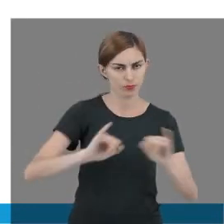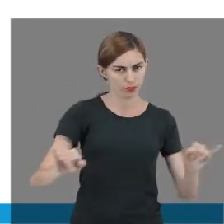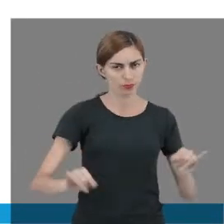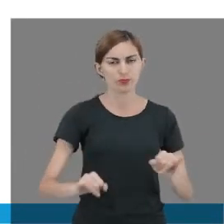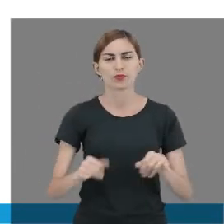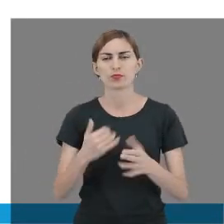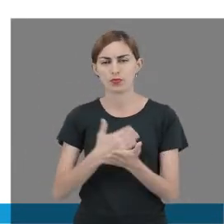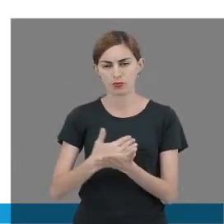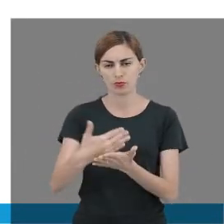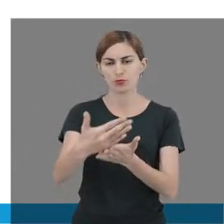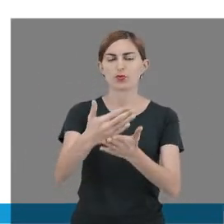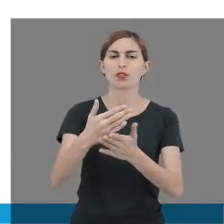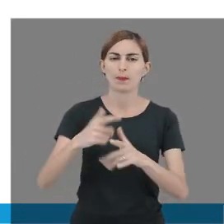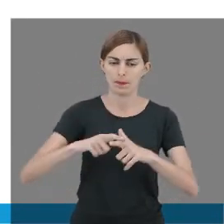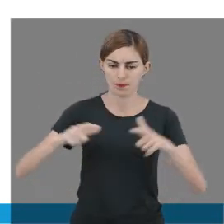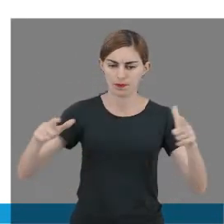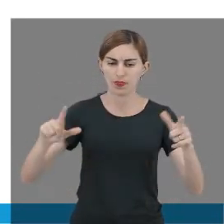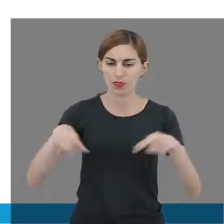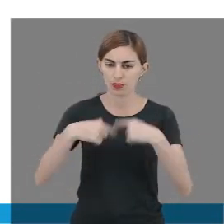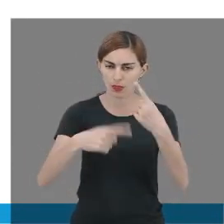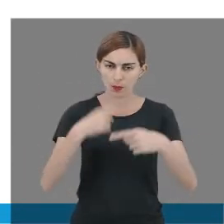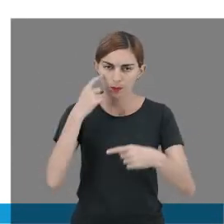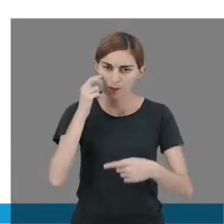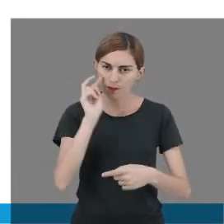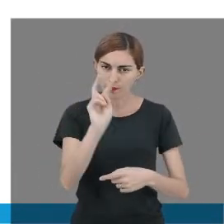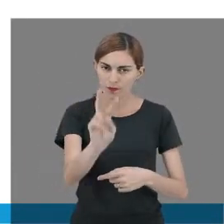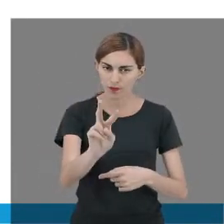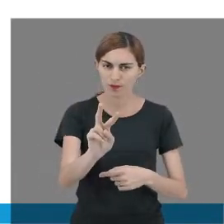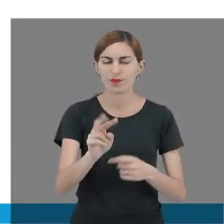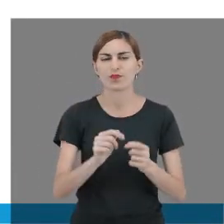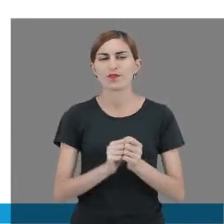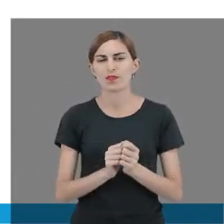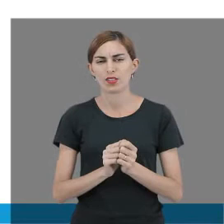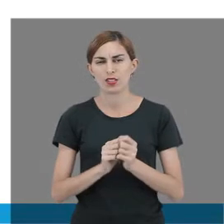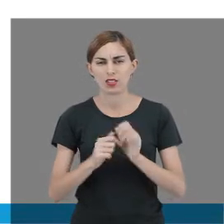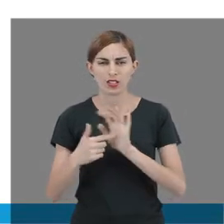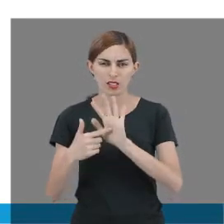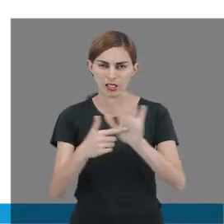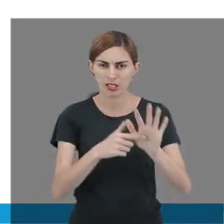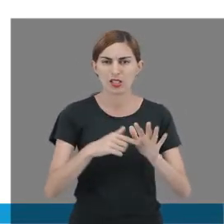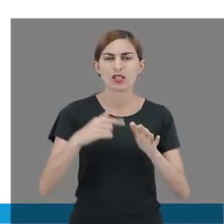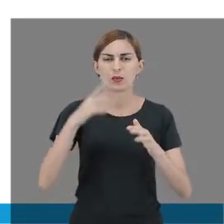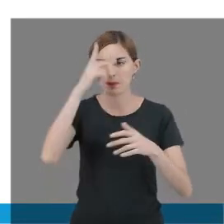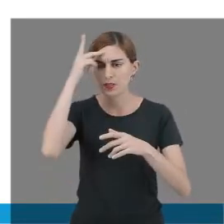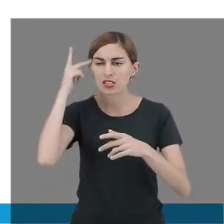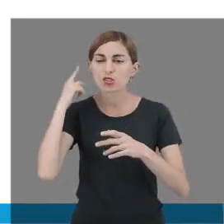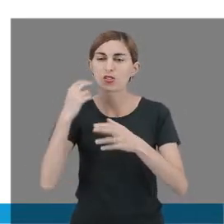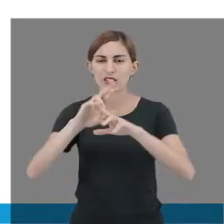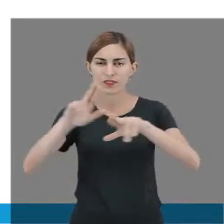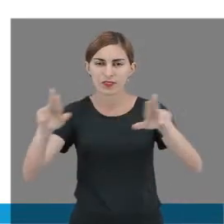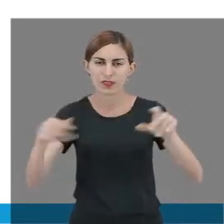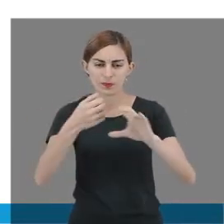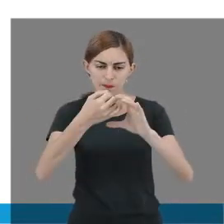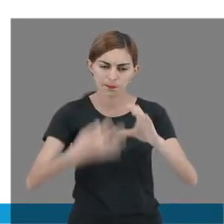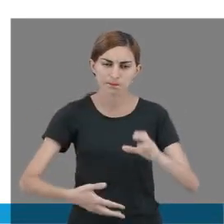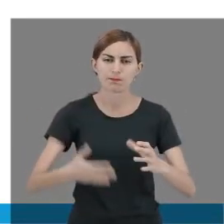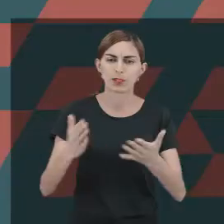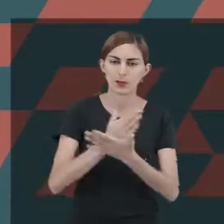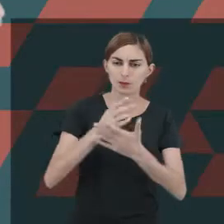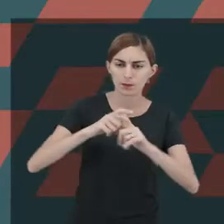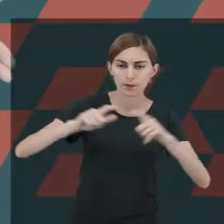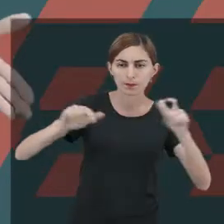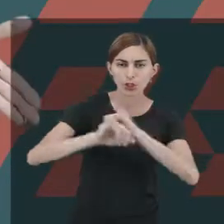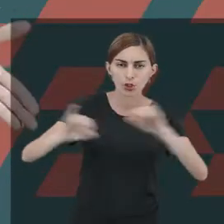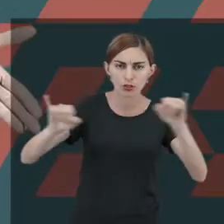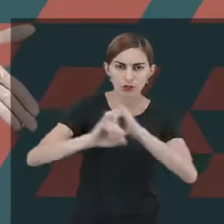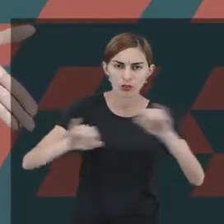era um perímetro cefálico maior e depois a gente vê que tem uma sensibilidade grande, mas uma especificidade baixa, e termina tendo muitos casos notificados,